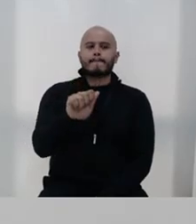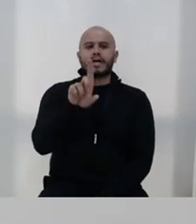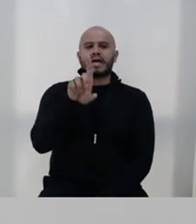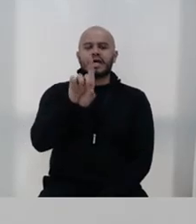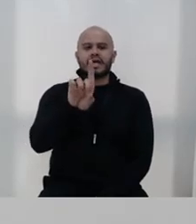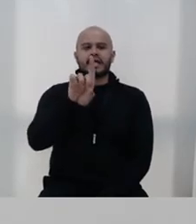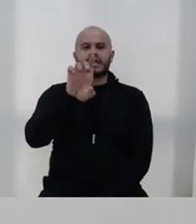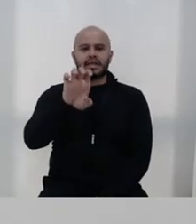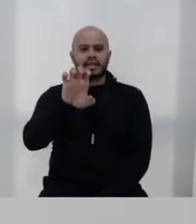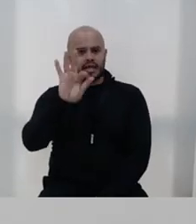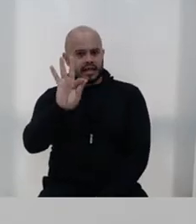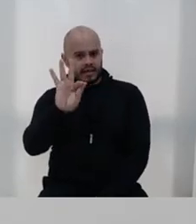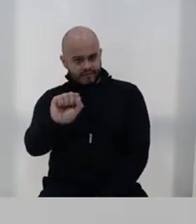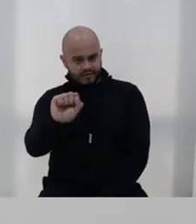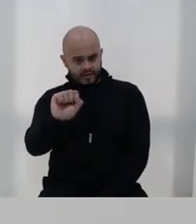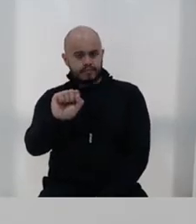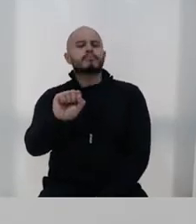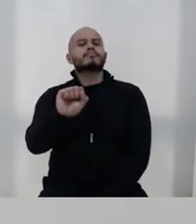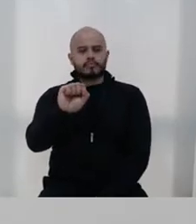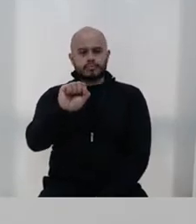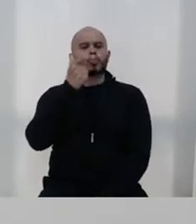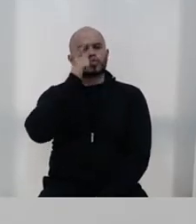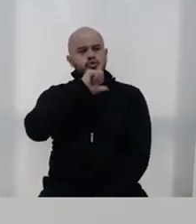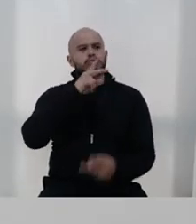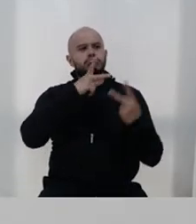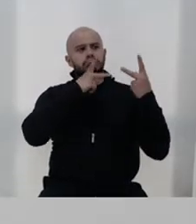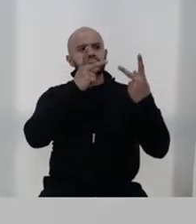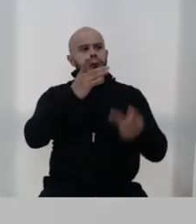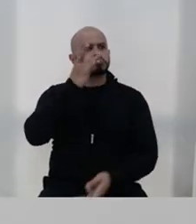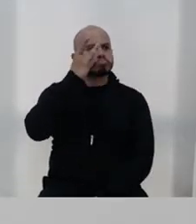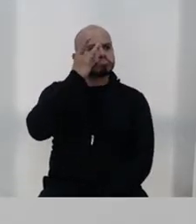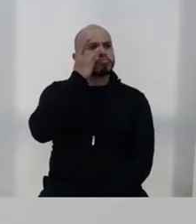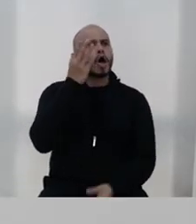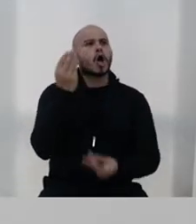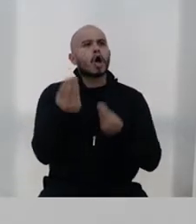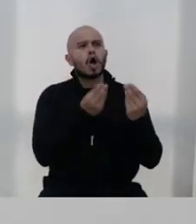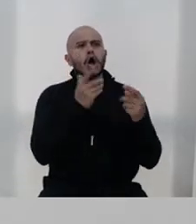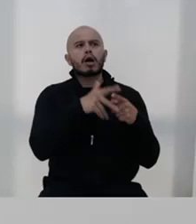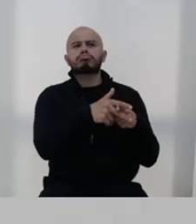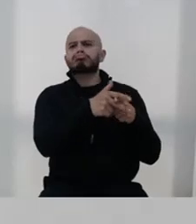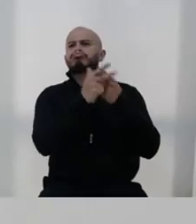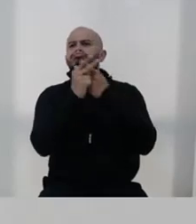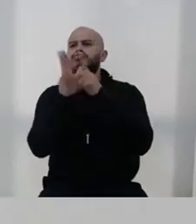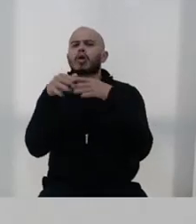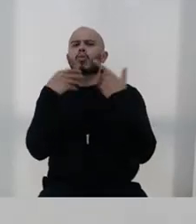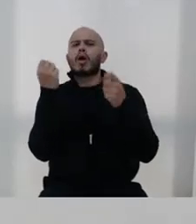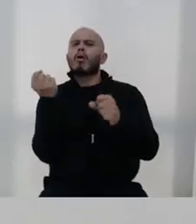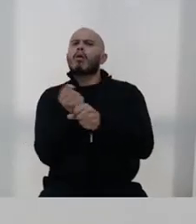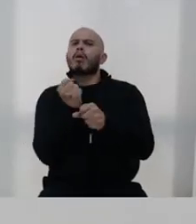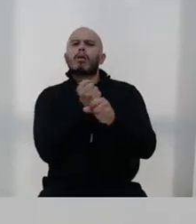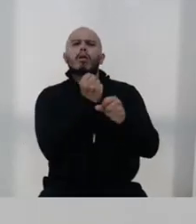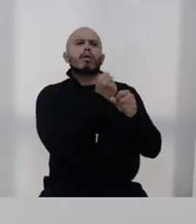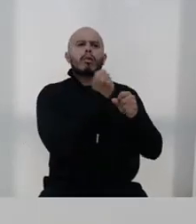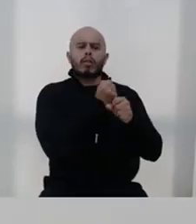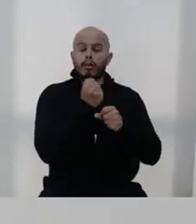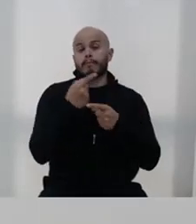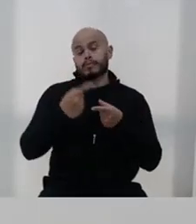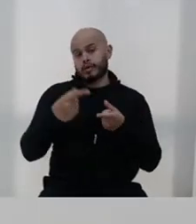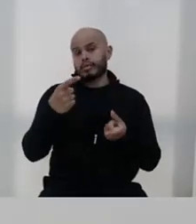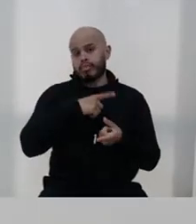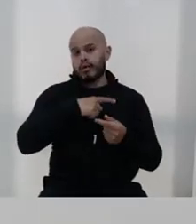de visitar em loco esse PADEF, o funcionamento, a forma de instalação, as obras que são necessárias para a instalação, porque há